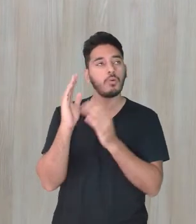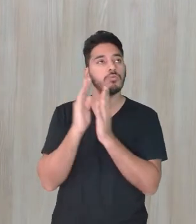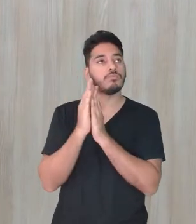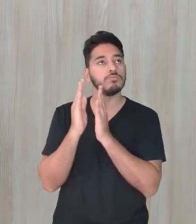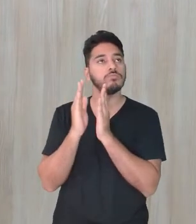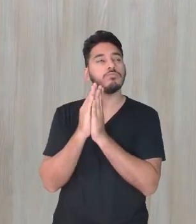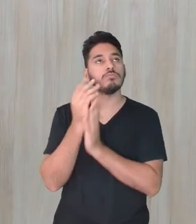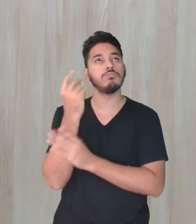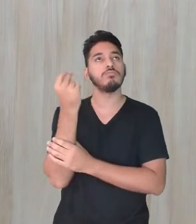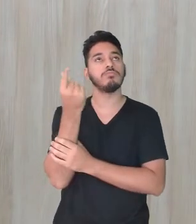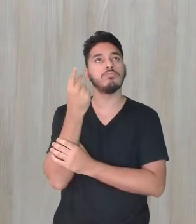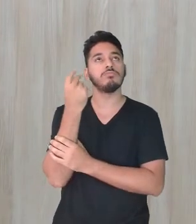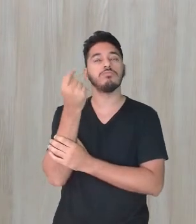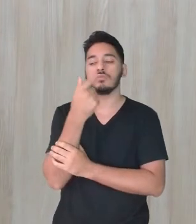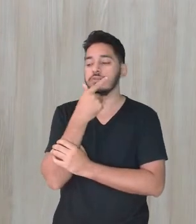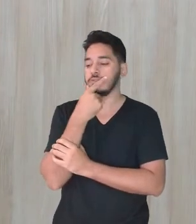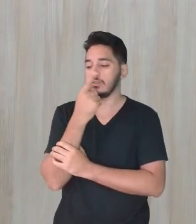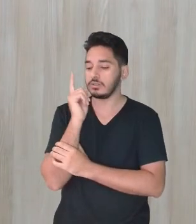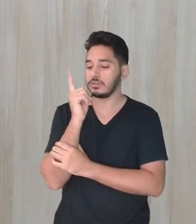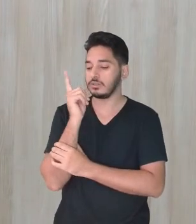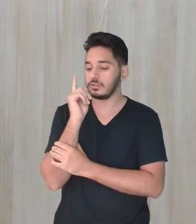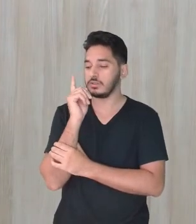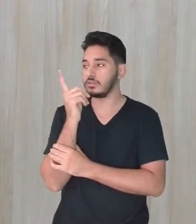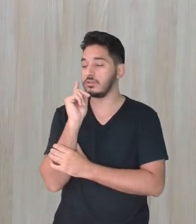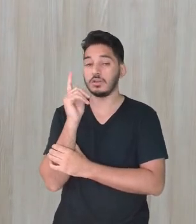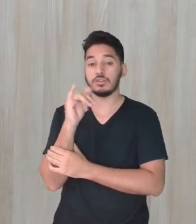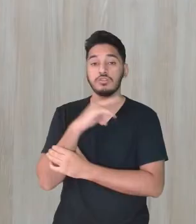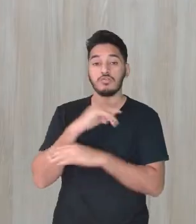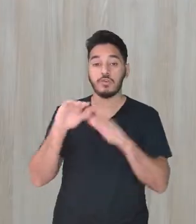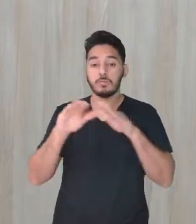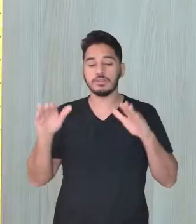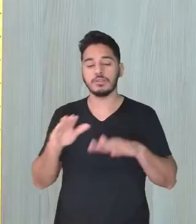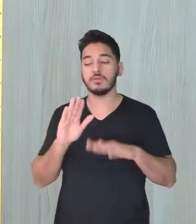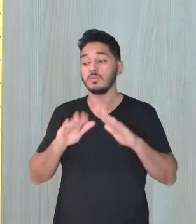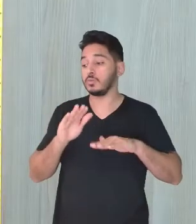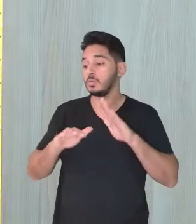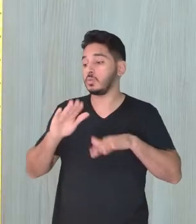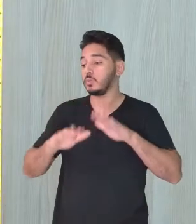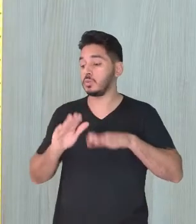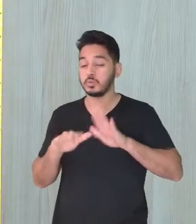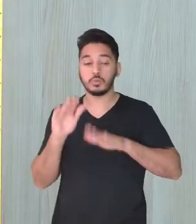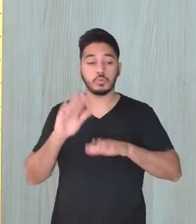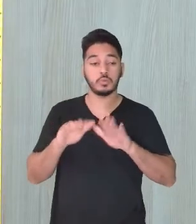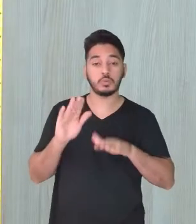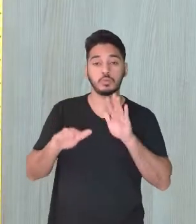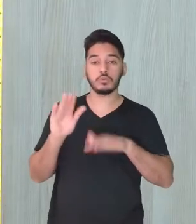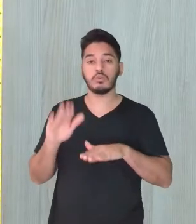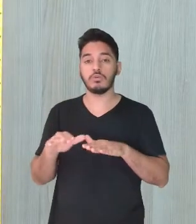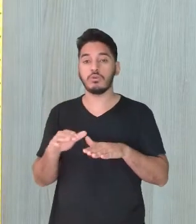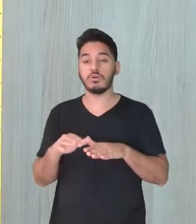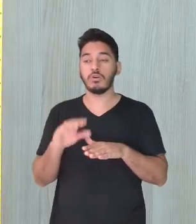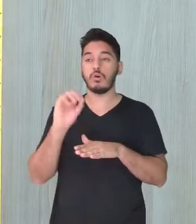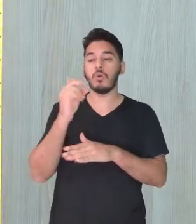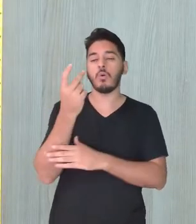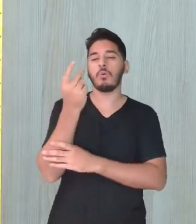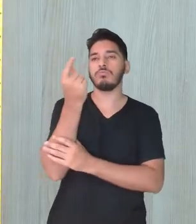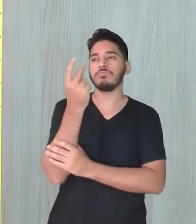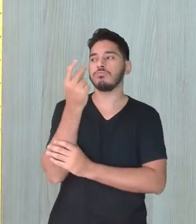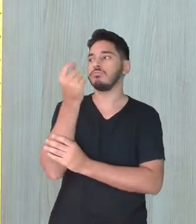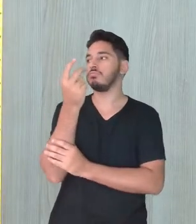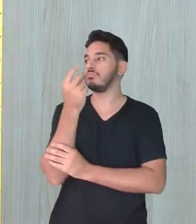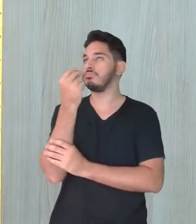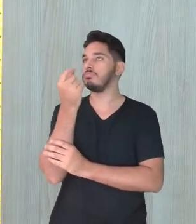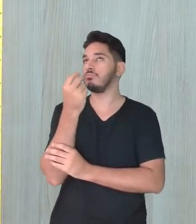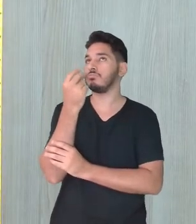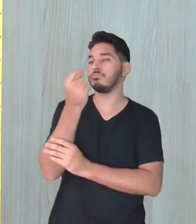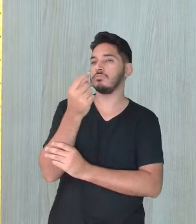palma, estralando um dedo, se fazendo uma mesinha, já começa um batuquinho ali, né, professora? Ó. Ou então, ó, só estalando os dedos,